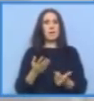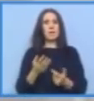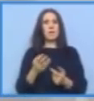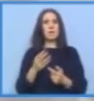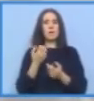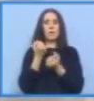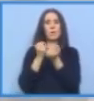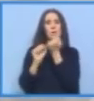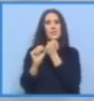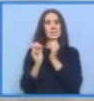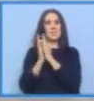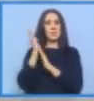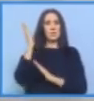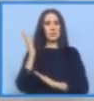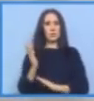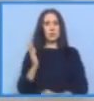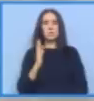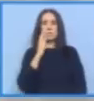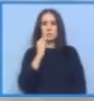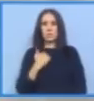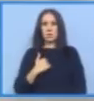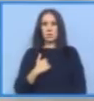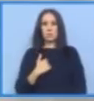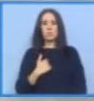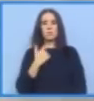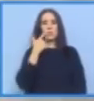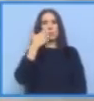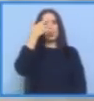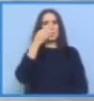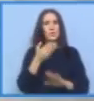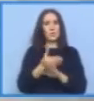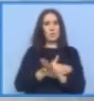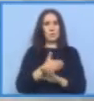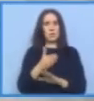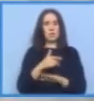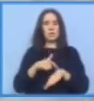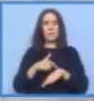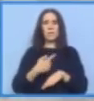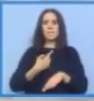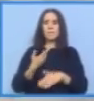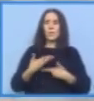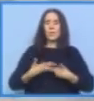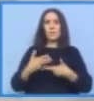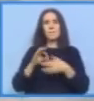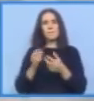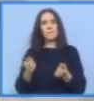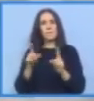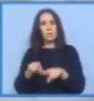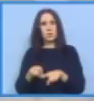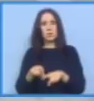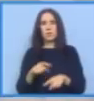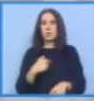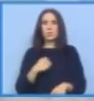voltar as costas a Deus. Portanto, e eu acho que neste tempo da Quaresma, em que somos convidados à reconciliação, eu só me